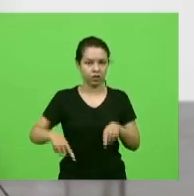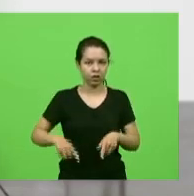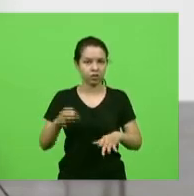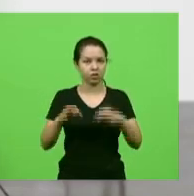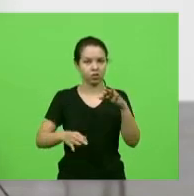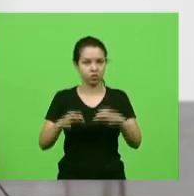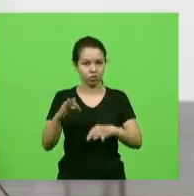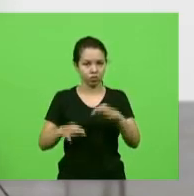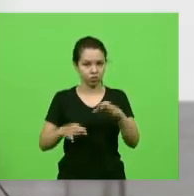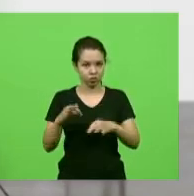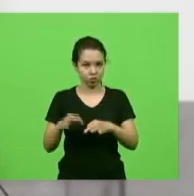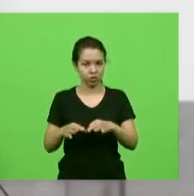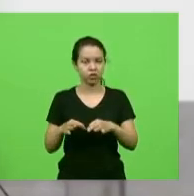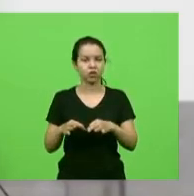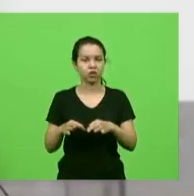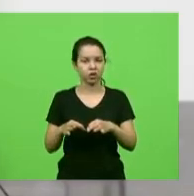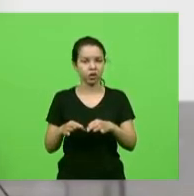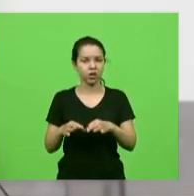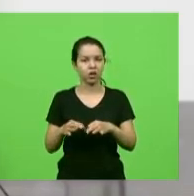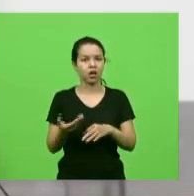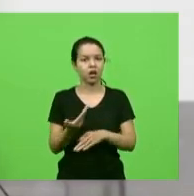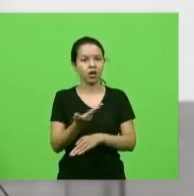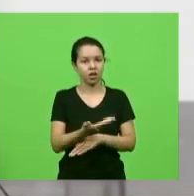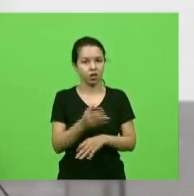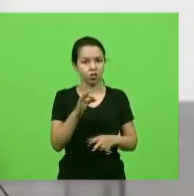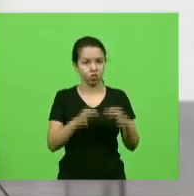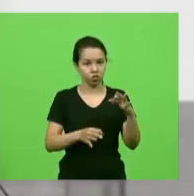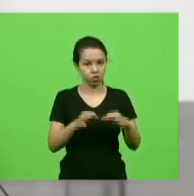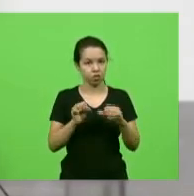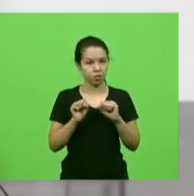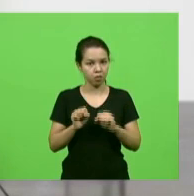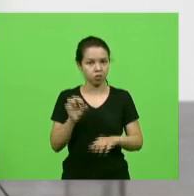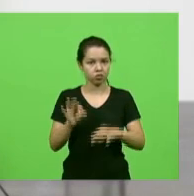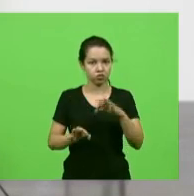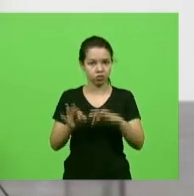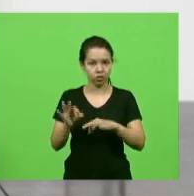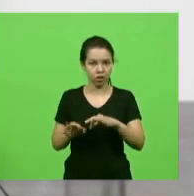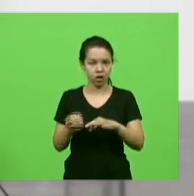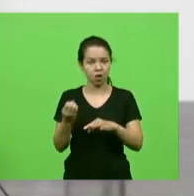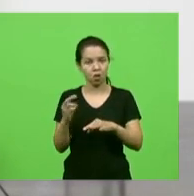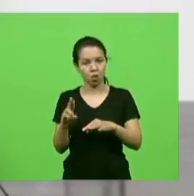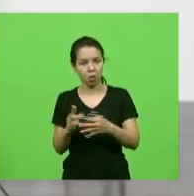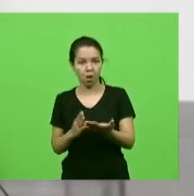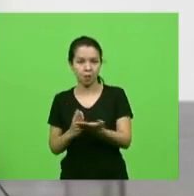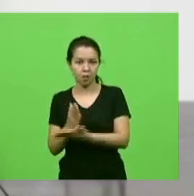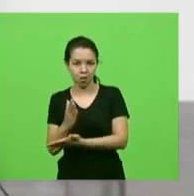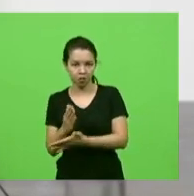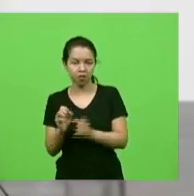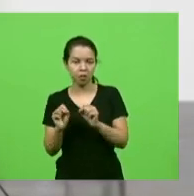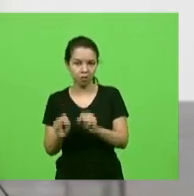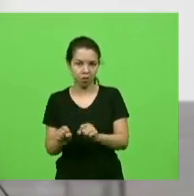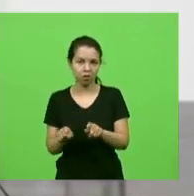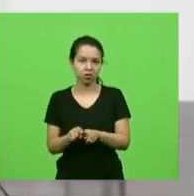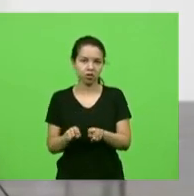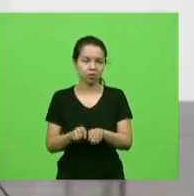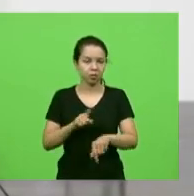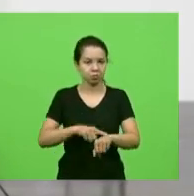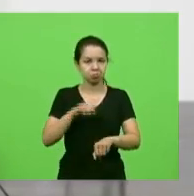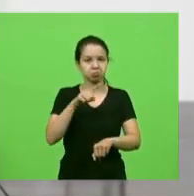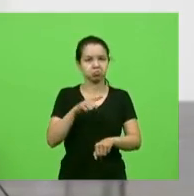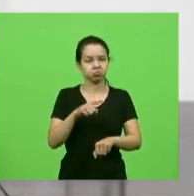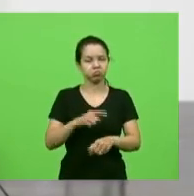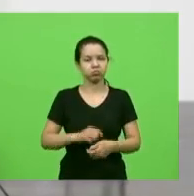de plano e sem recurso à vista da matéria alegada e à prova imediata. Fecho aspas. Ipsis litteris do